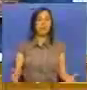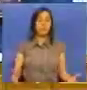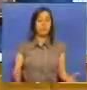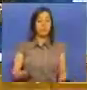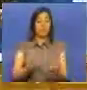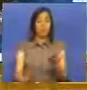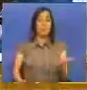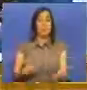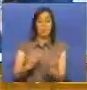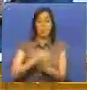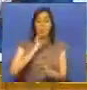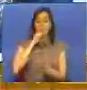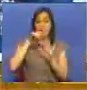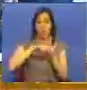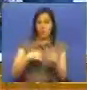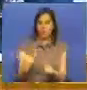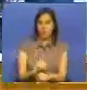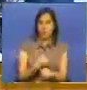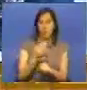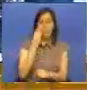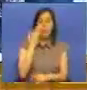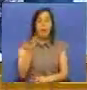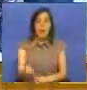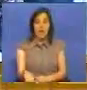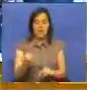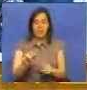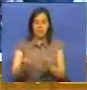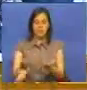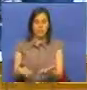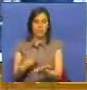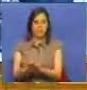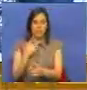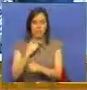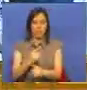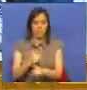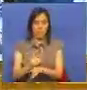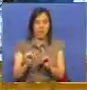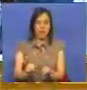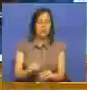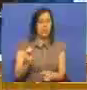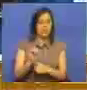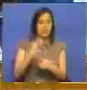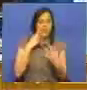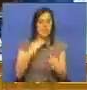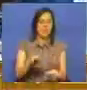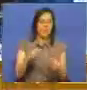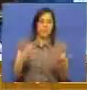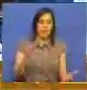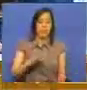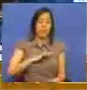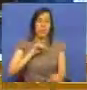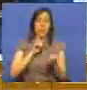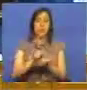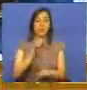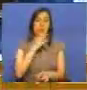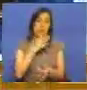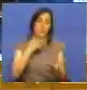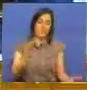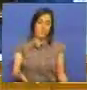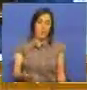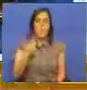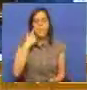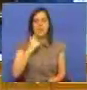para a proposta do Código de Trabalho, é assim nesta proposta. Pragmática simplificação, senhores deputados.